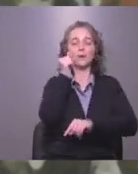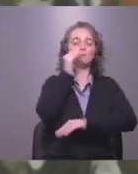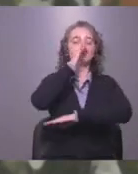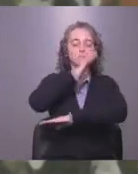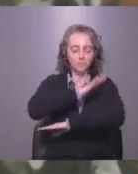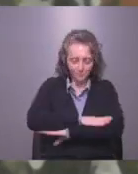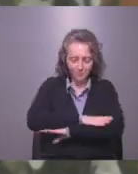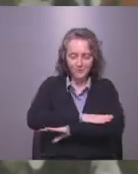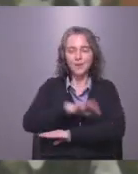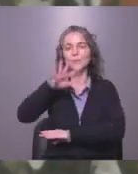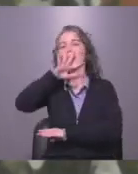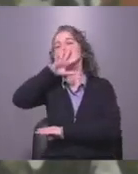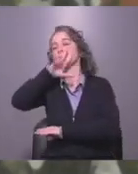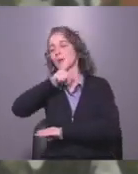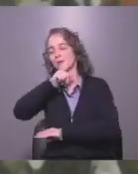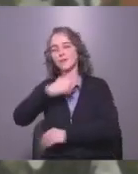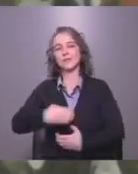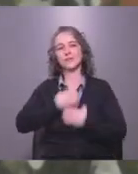mãe.